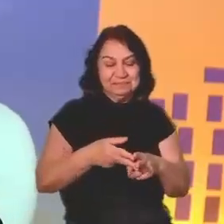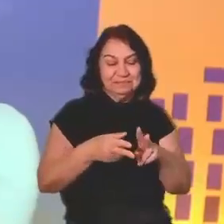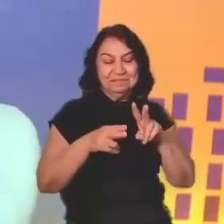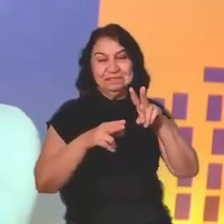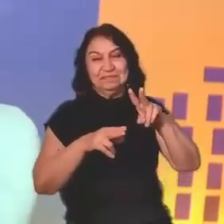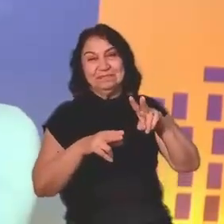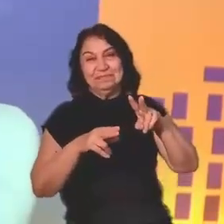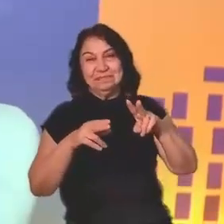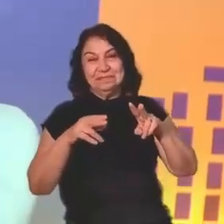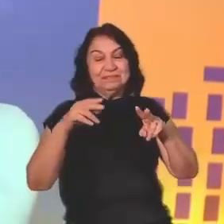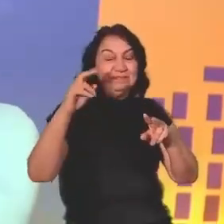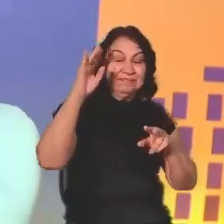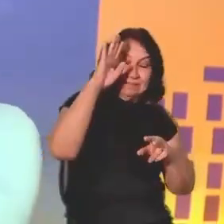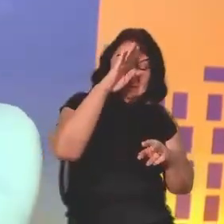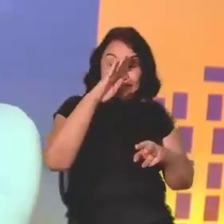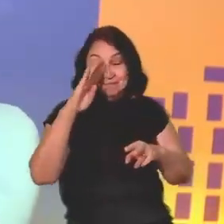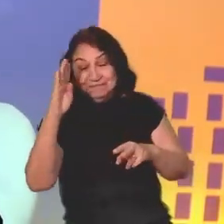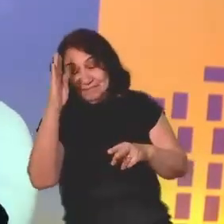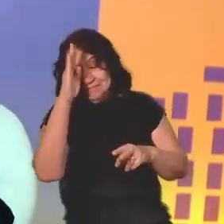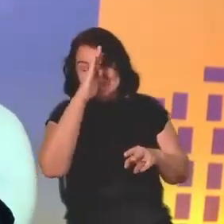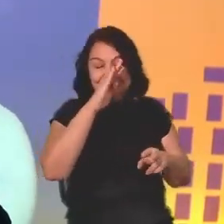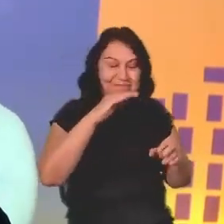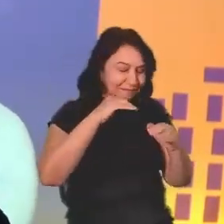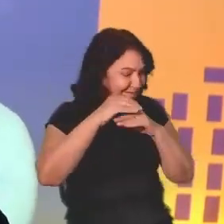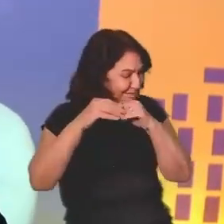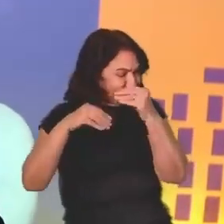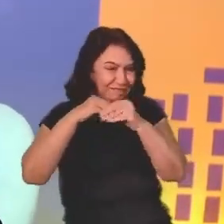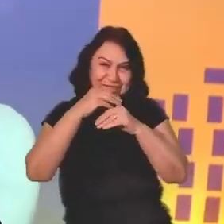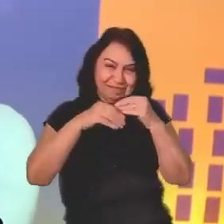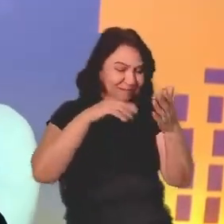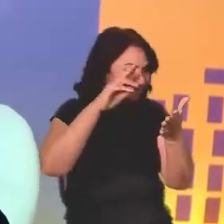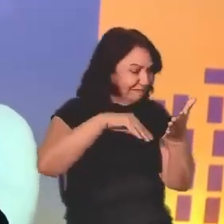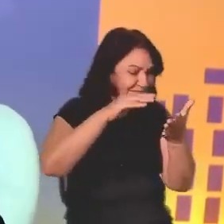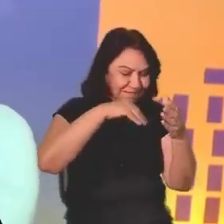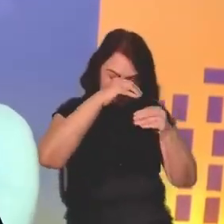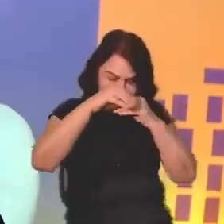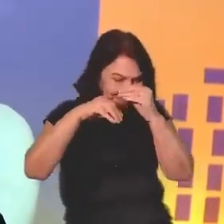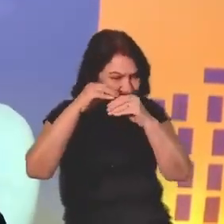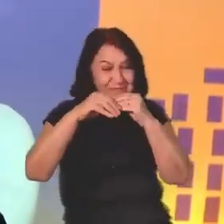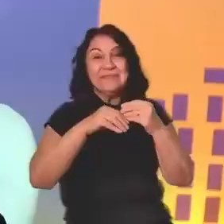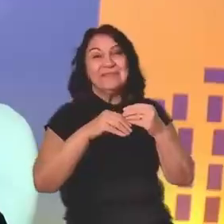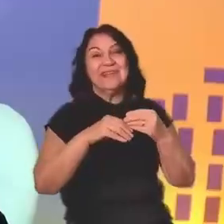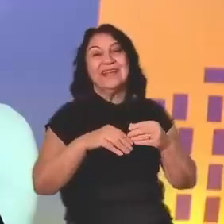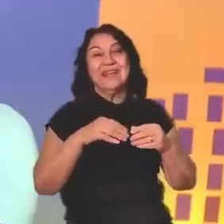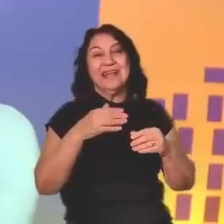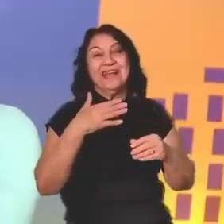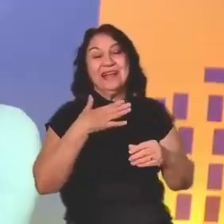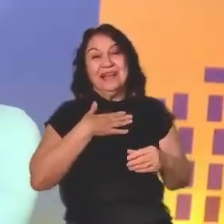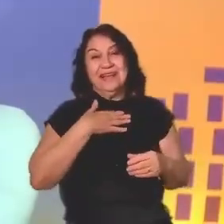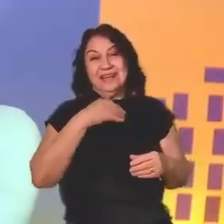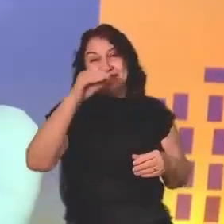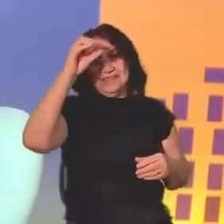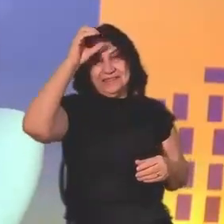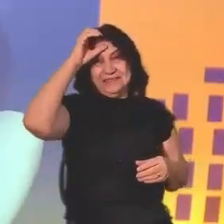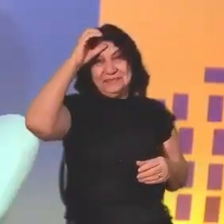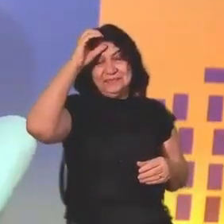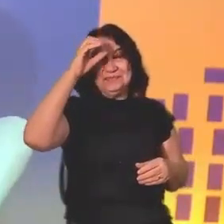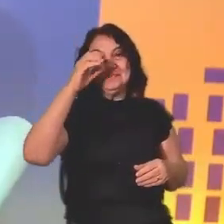até zanzão, que eu misturava tudo, de tanto eu ler. E minha tia, igual eu falei, não sabia